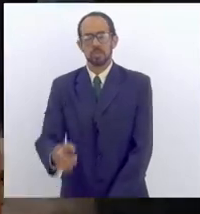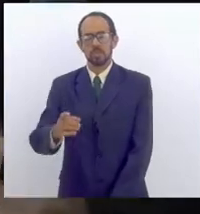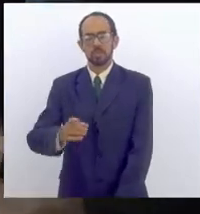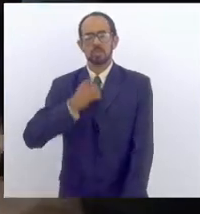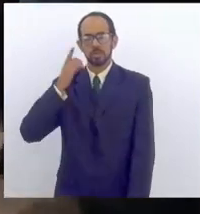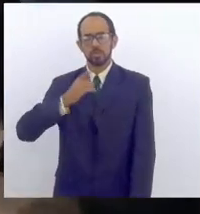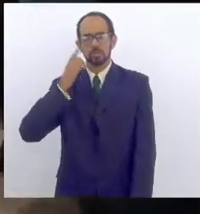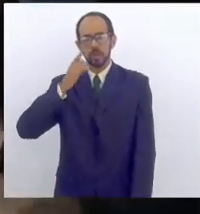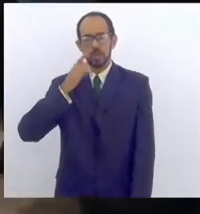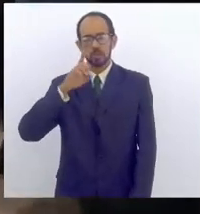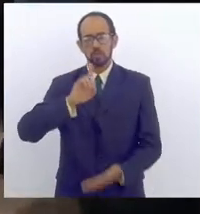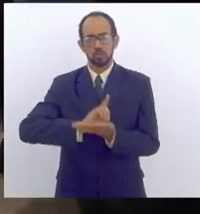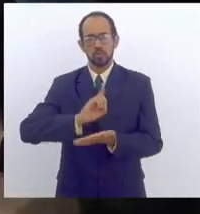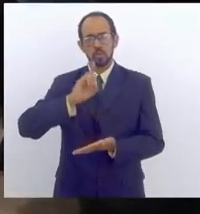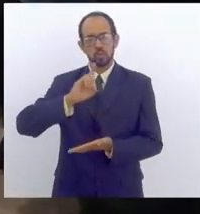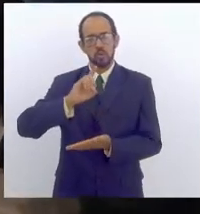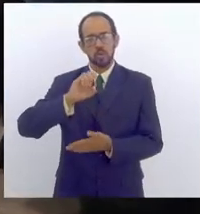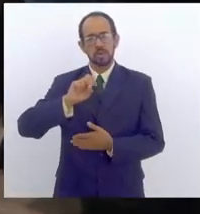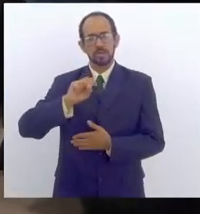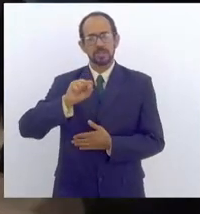Deputado Dr. Serginho.